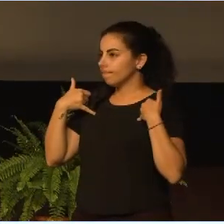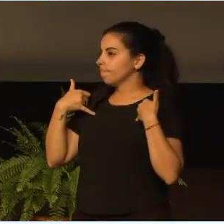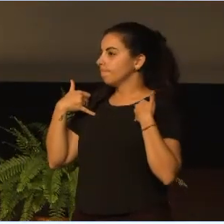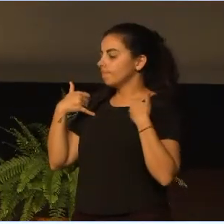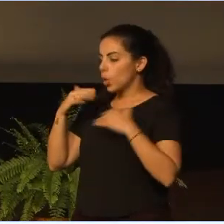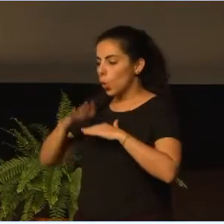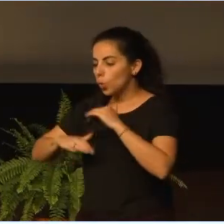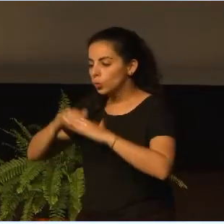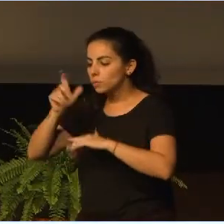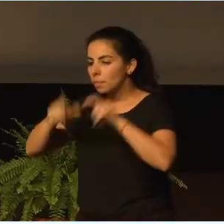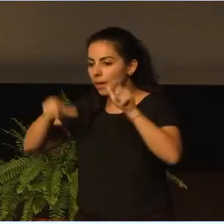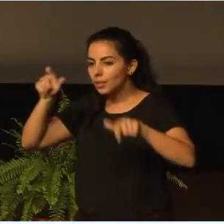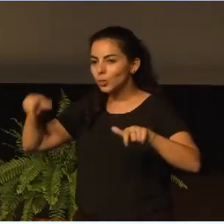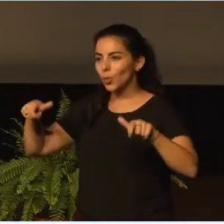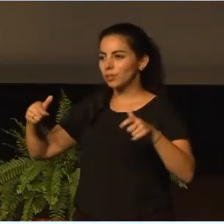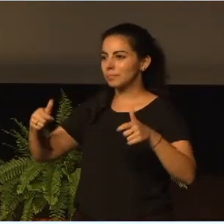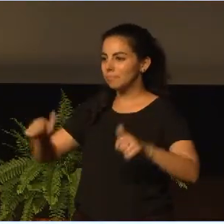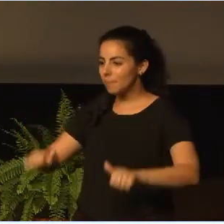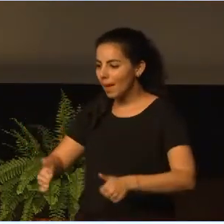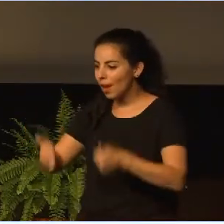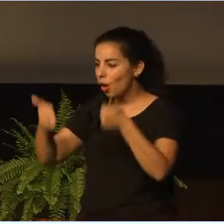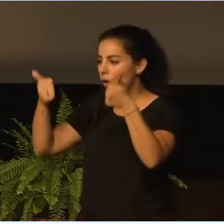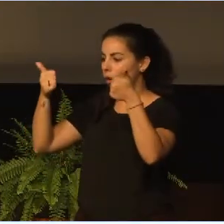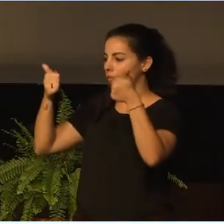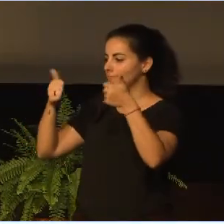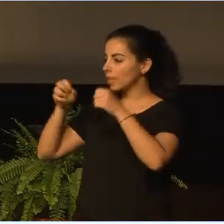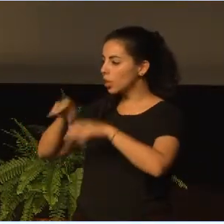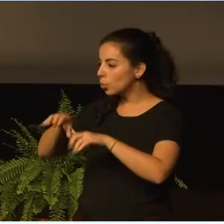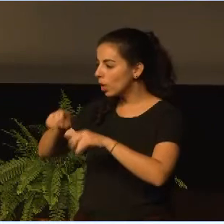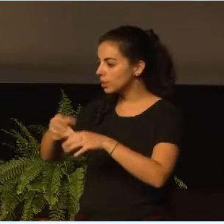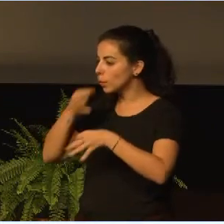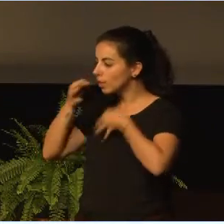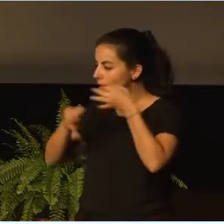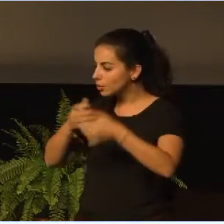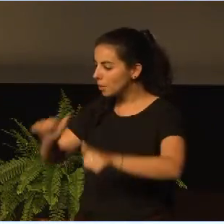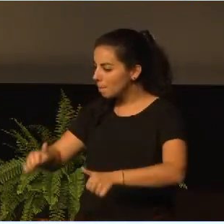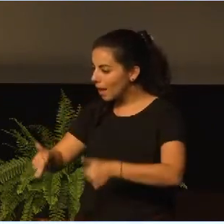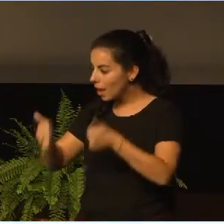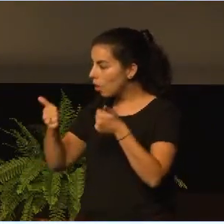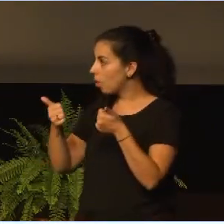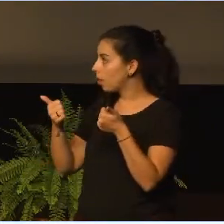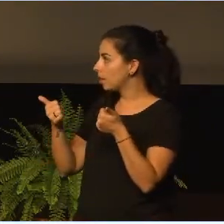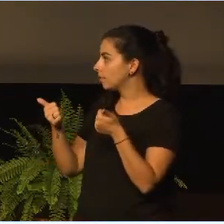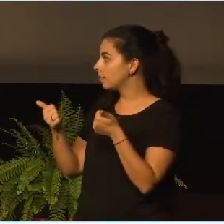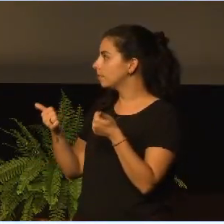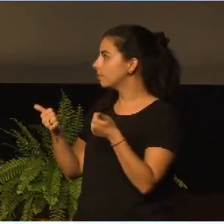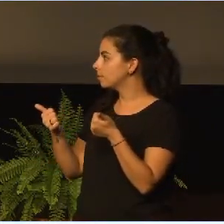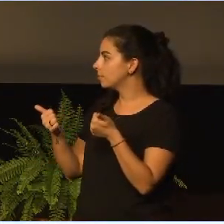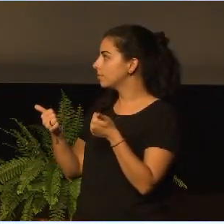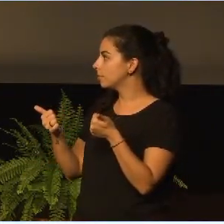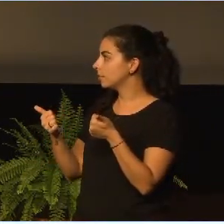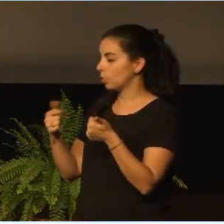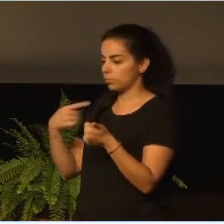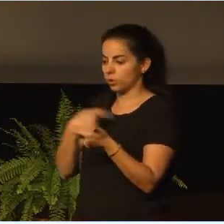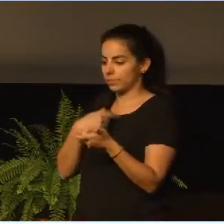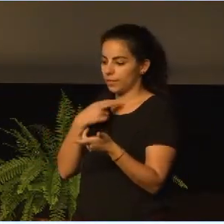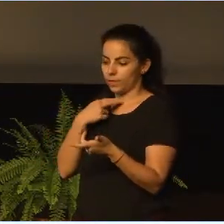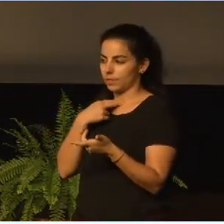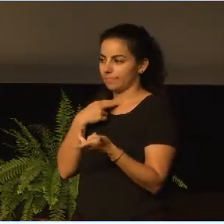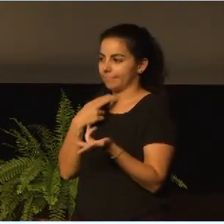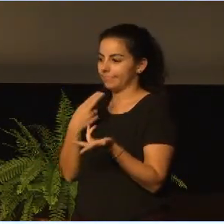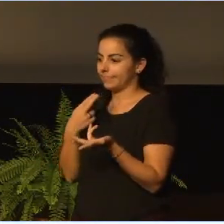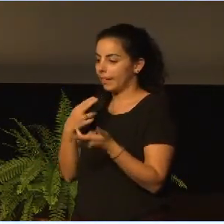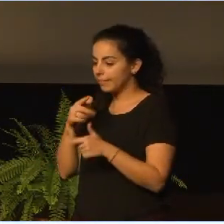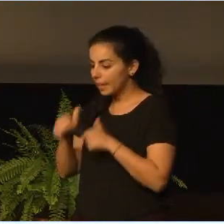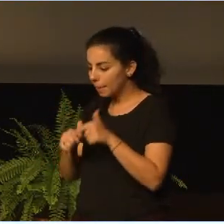construir pessoas melhores, fazer a parte de educação, que a gente não pode mexer com as crianças, então a gente quer evoluir o cara adulto, evoluir o cara que tem